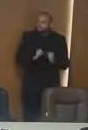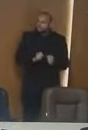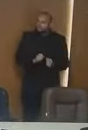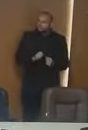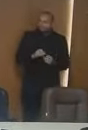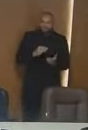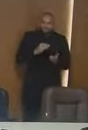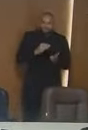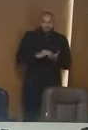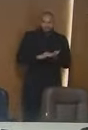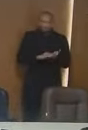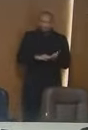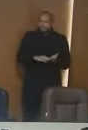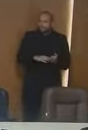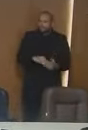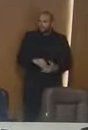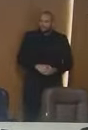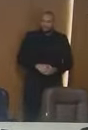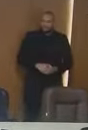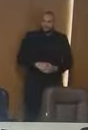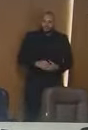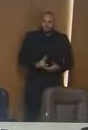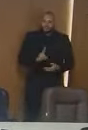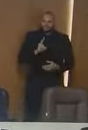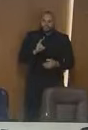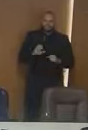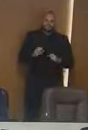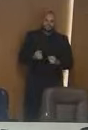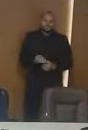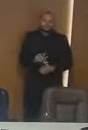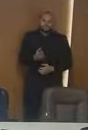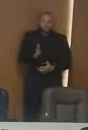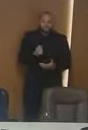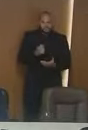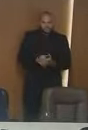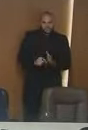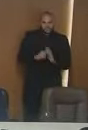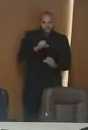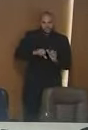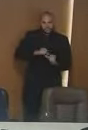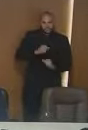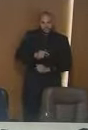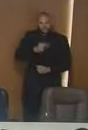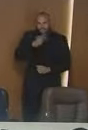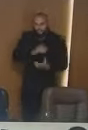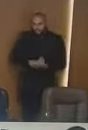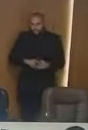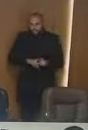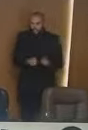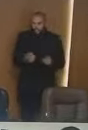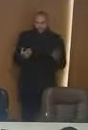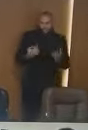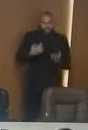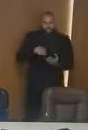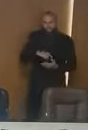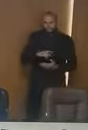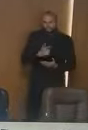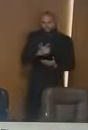de emendas. Isso aí a gente tem lá para verificar o quanto já pagamos, ok? Mas só que eu não trouxe hoje,